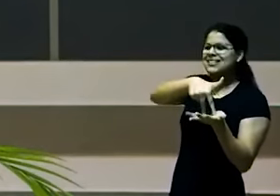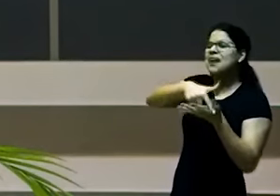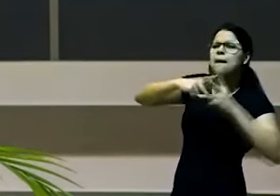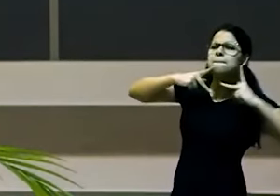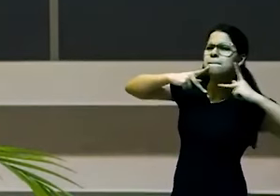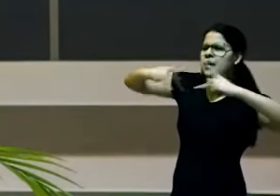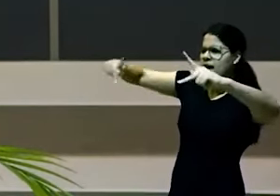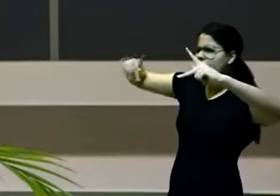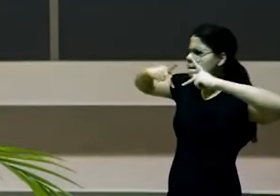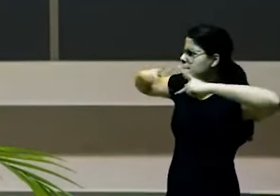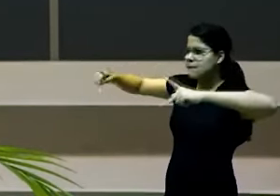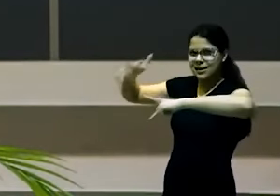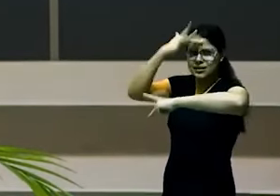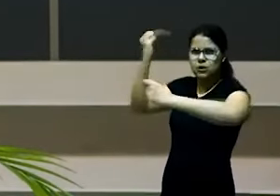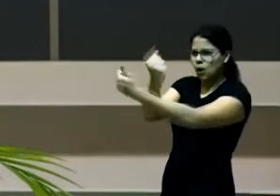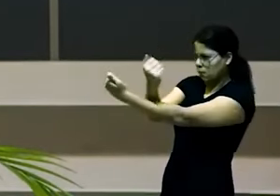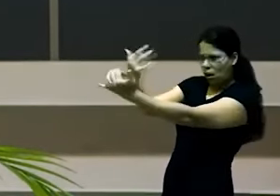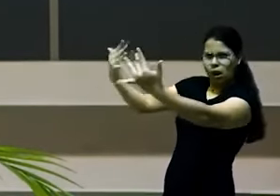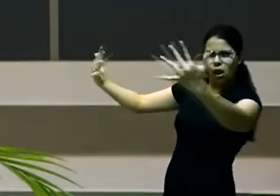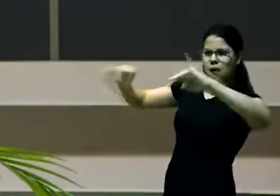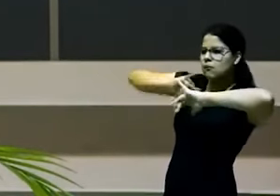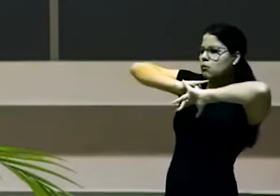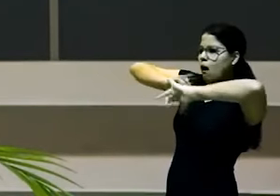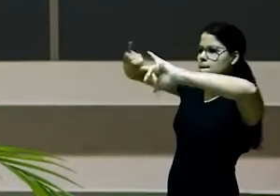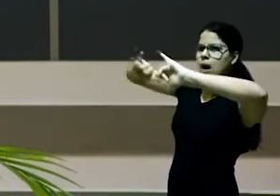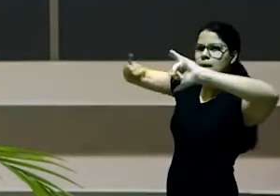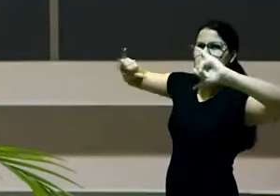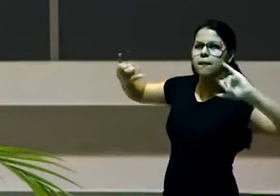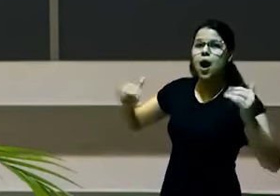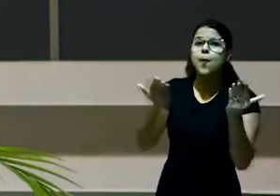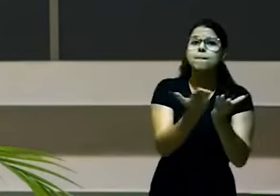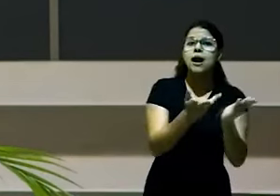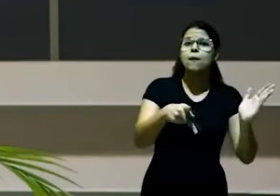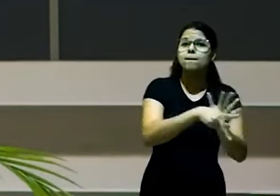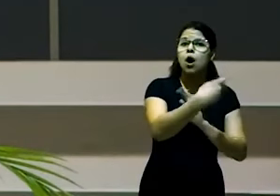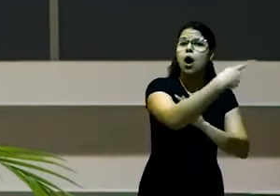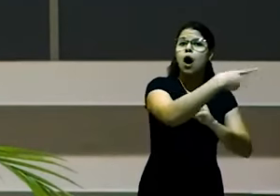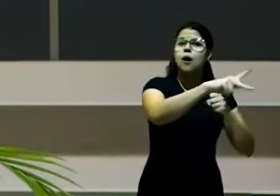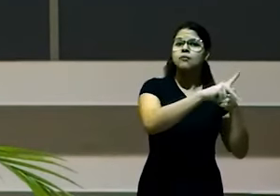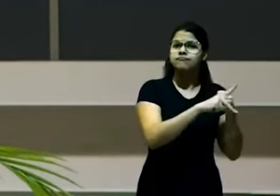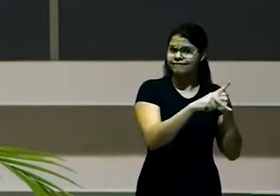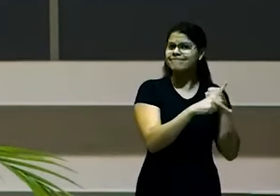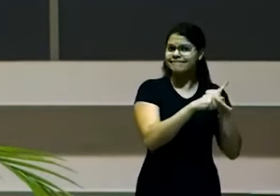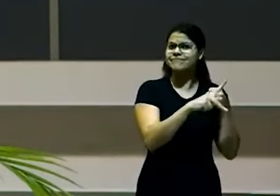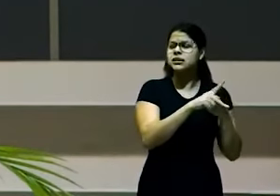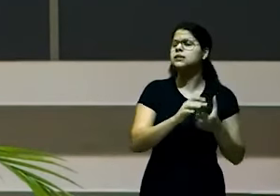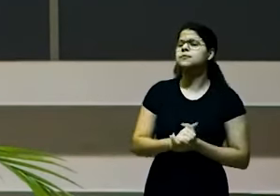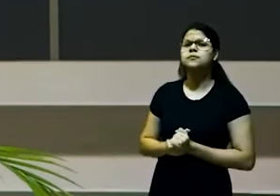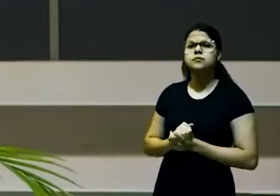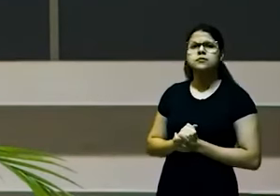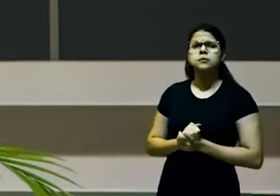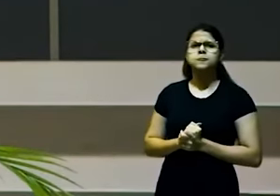ali ele prega a palavra do senhor e Aquele barco era de Pedro e de seu irmão a Bíblia diz então que Jesus